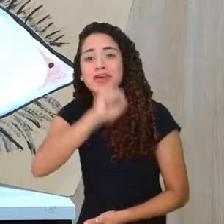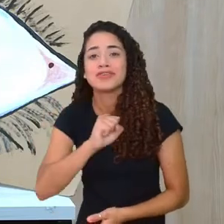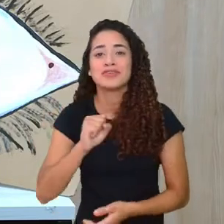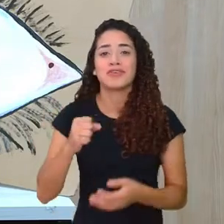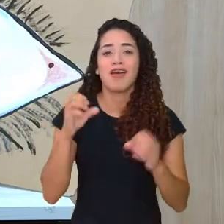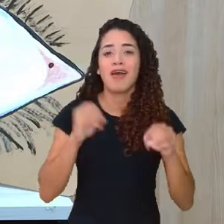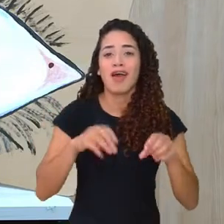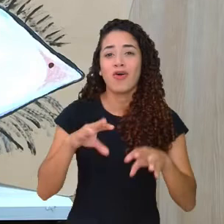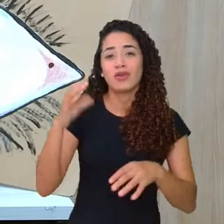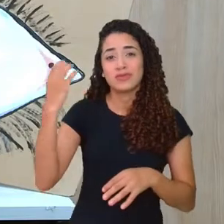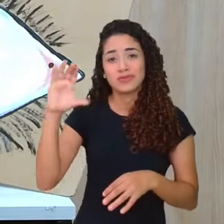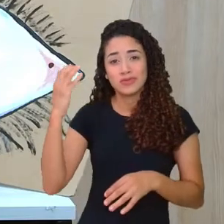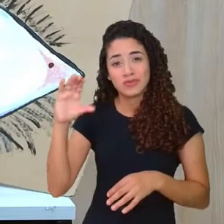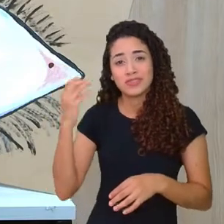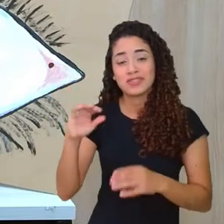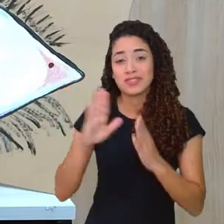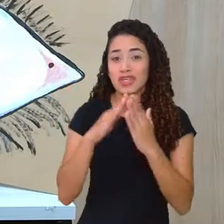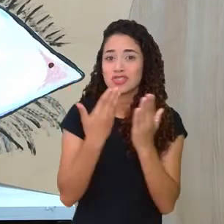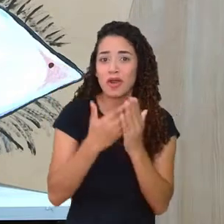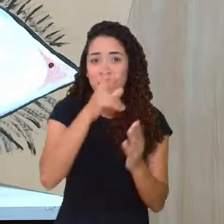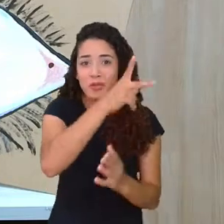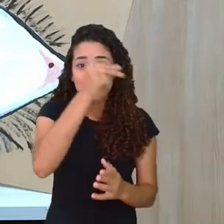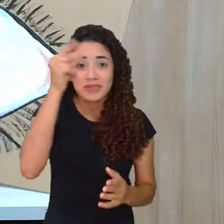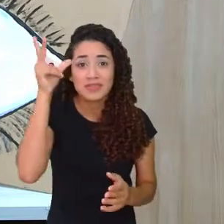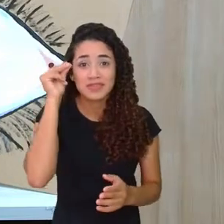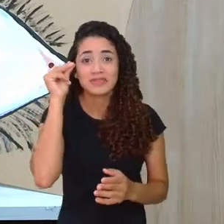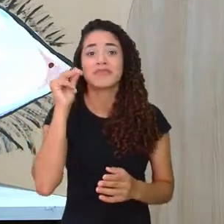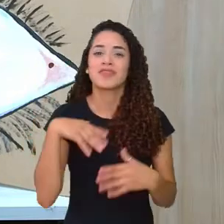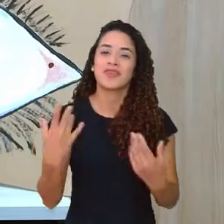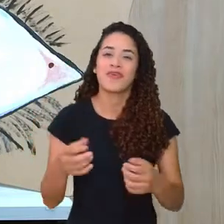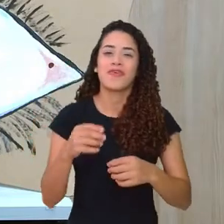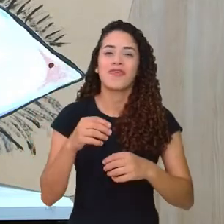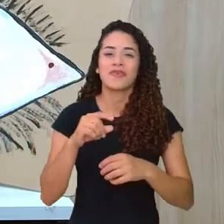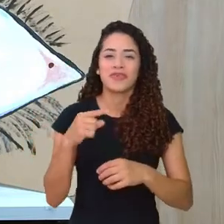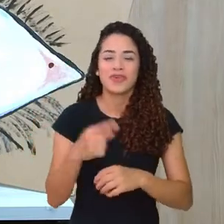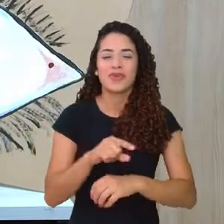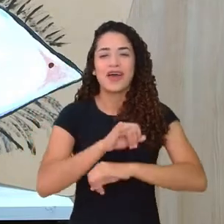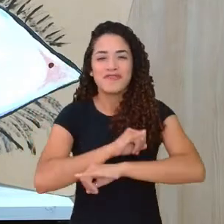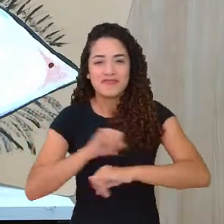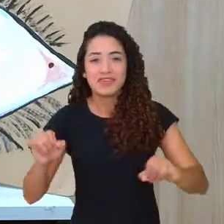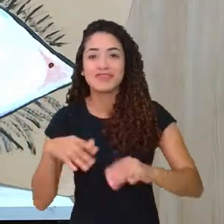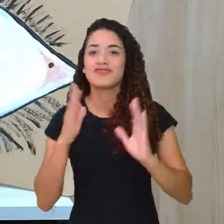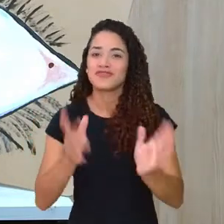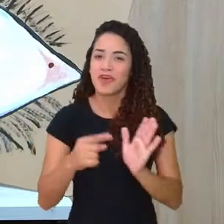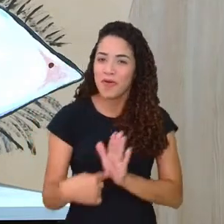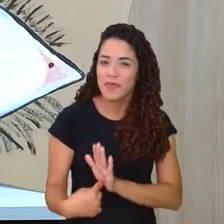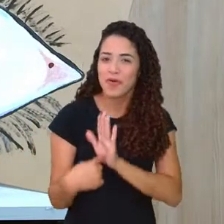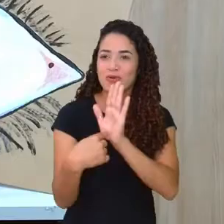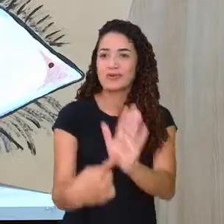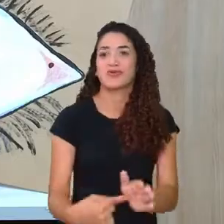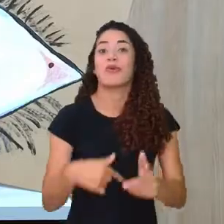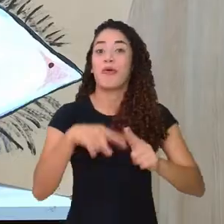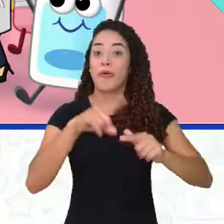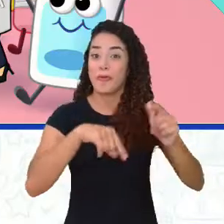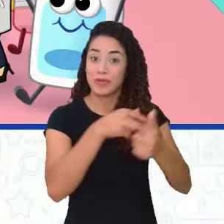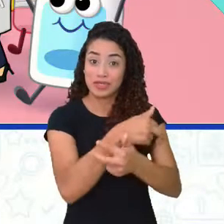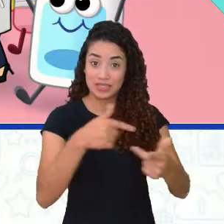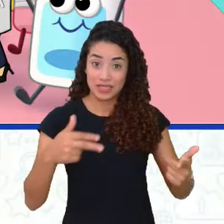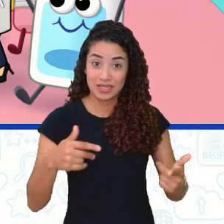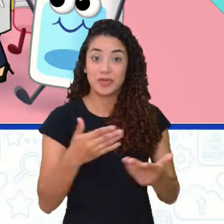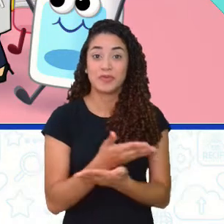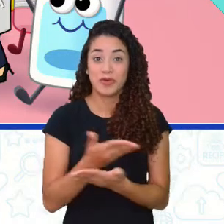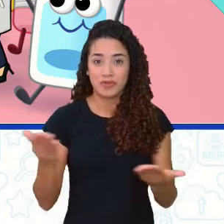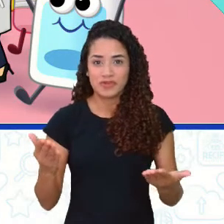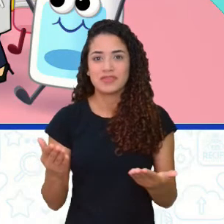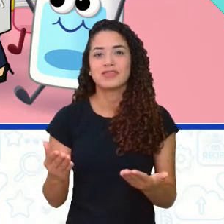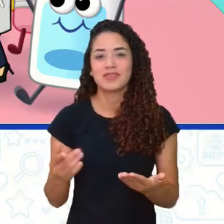Escola Municipal para Aulas Digitais. Então, esse é o nosso recadinho. A gente já mostrou aí a vocês a questão do material, né? E